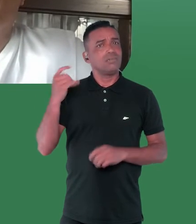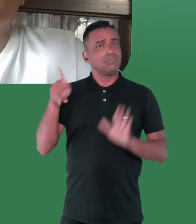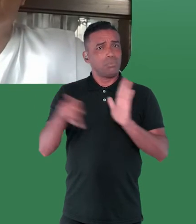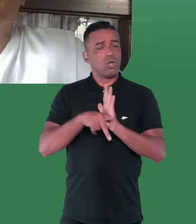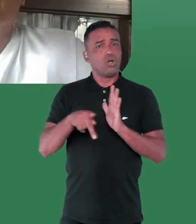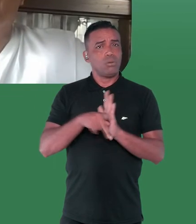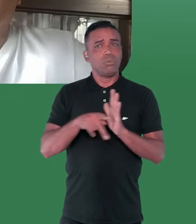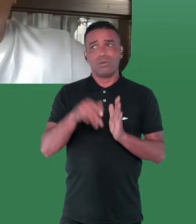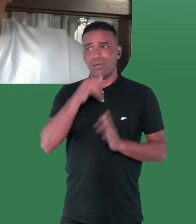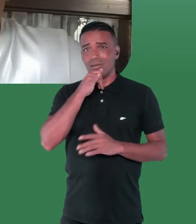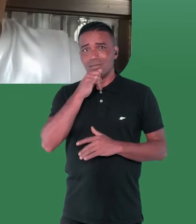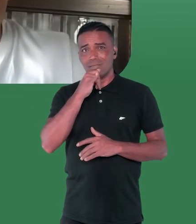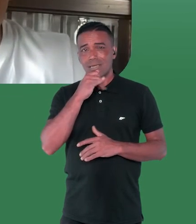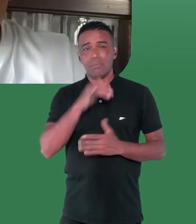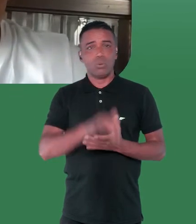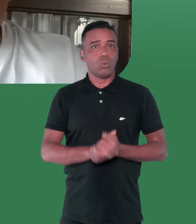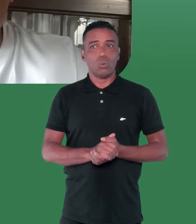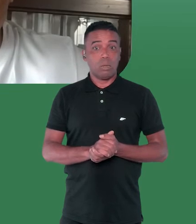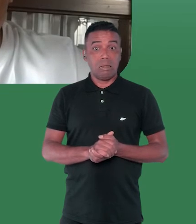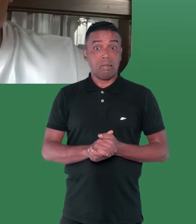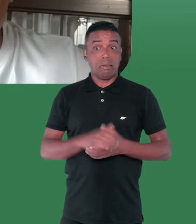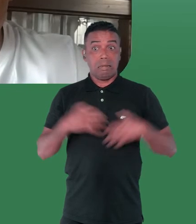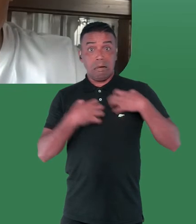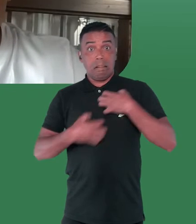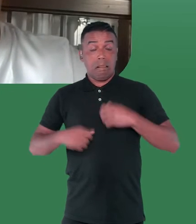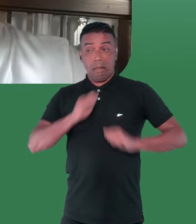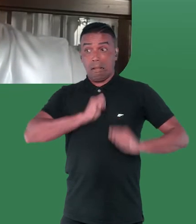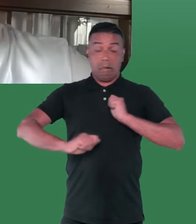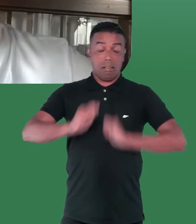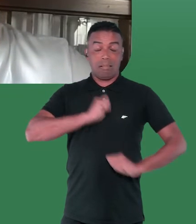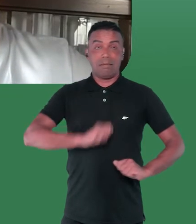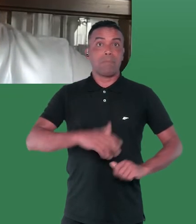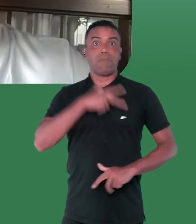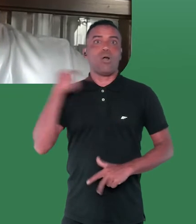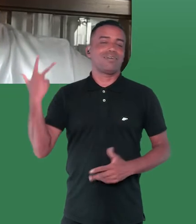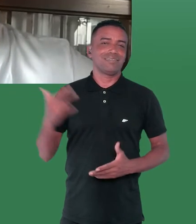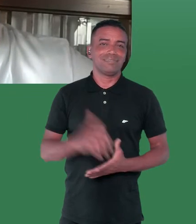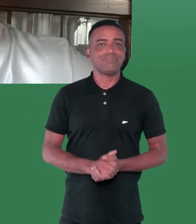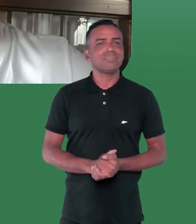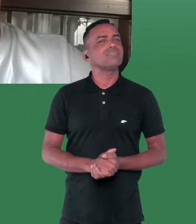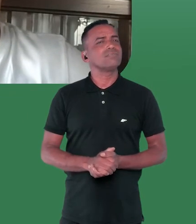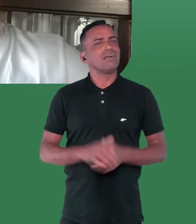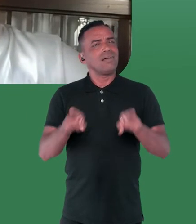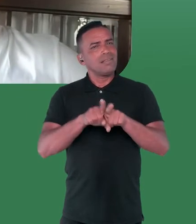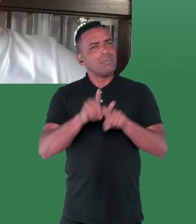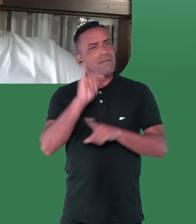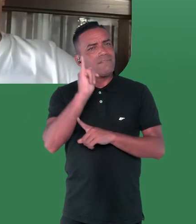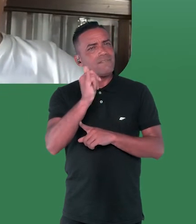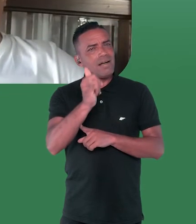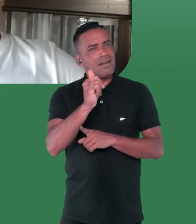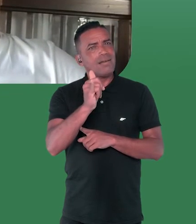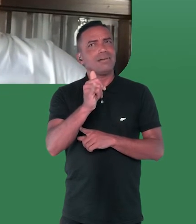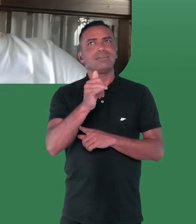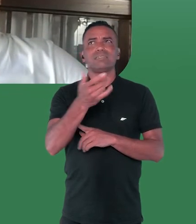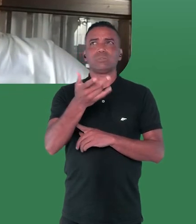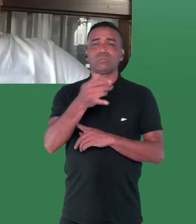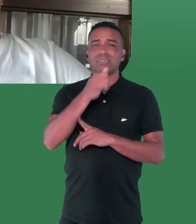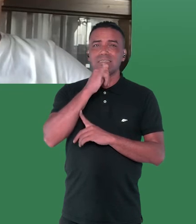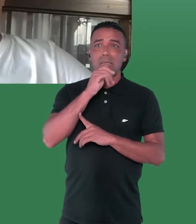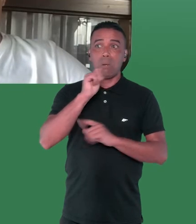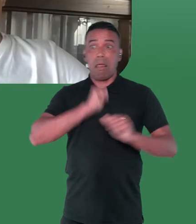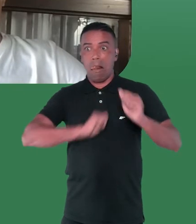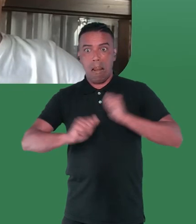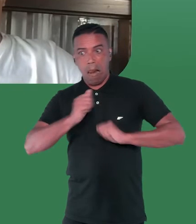para a morte precoce. Ô, Eduardo, e falando aqui, né? Falou, né, receita para a morte